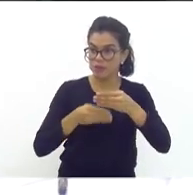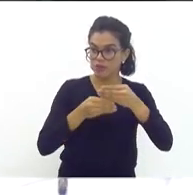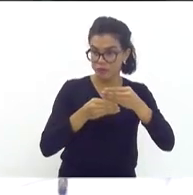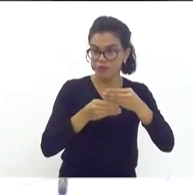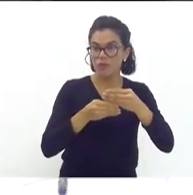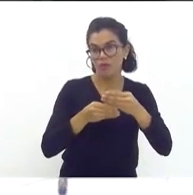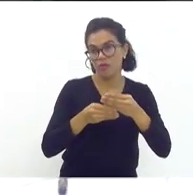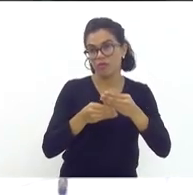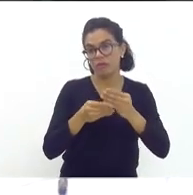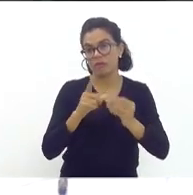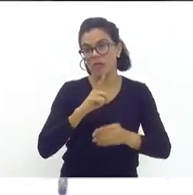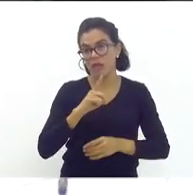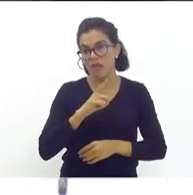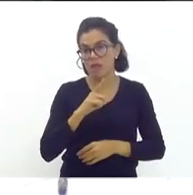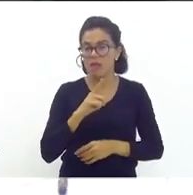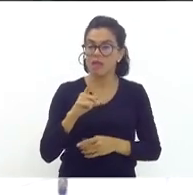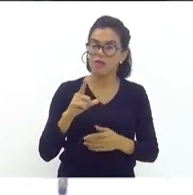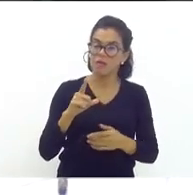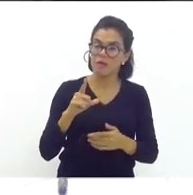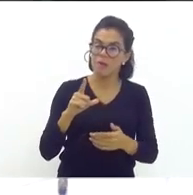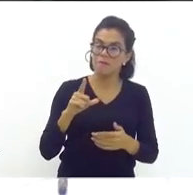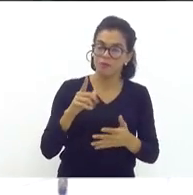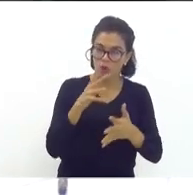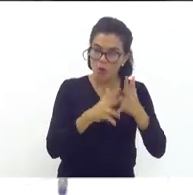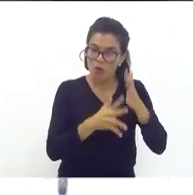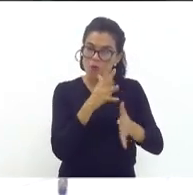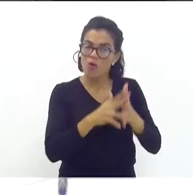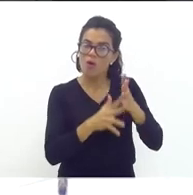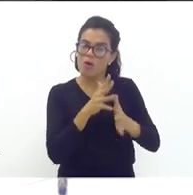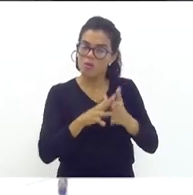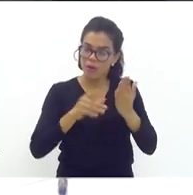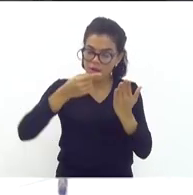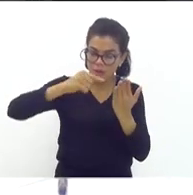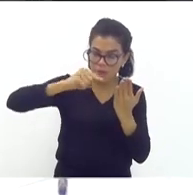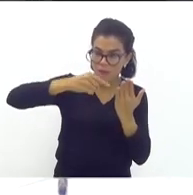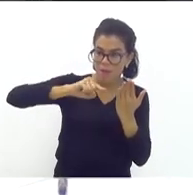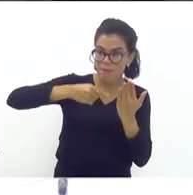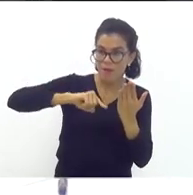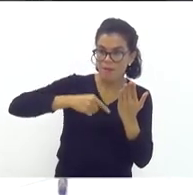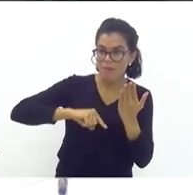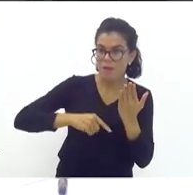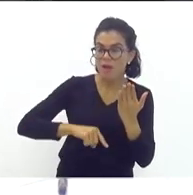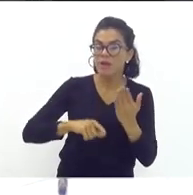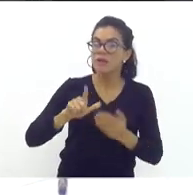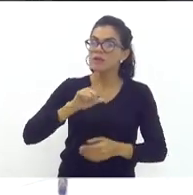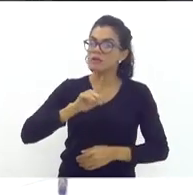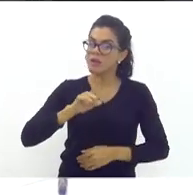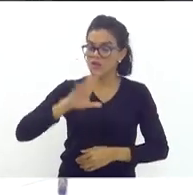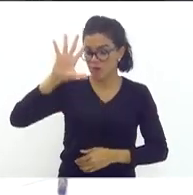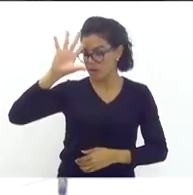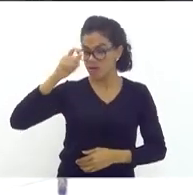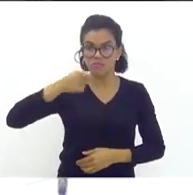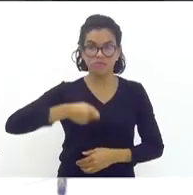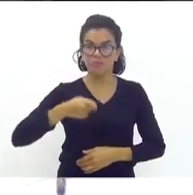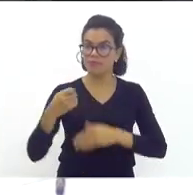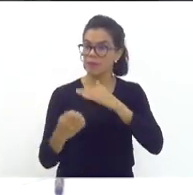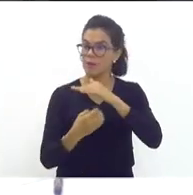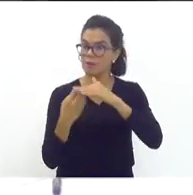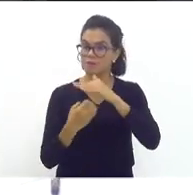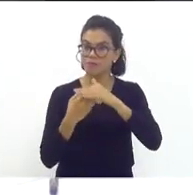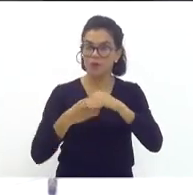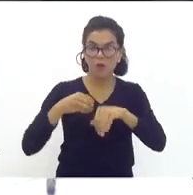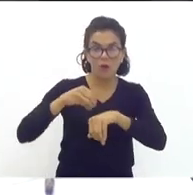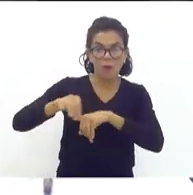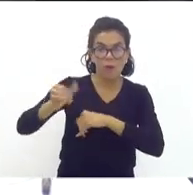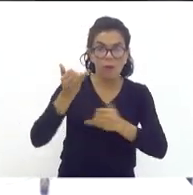com como ponto que tem é complicado da revisão que é apontado ou falando de liberação da agência informando aí vem a questão